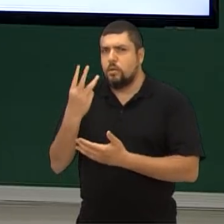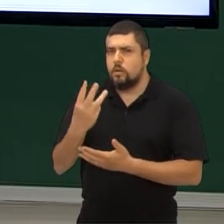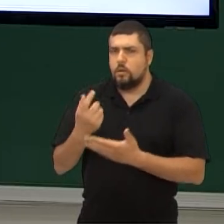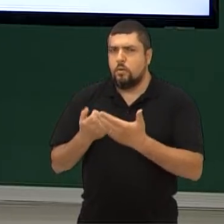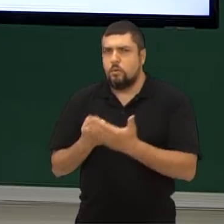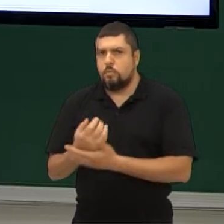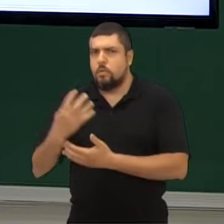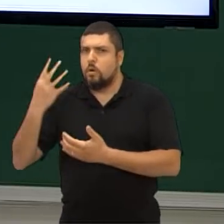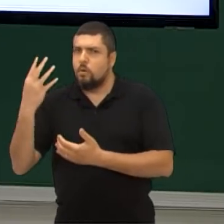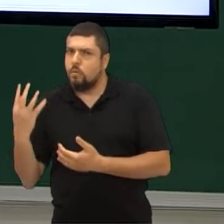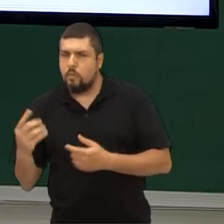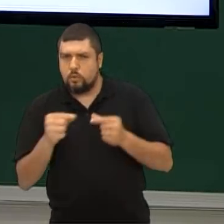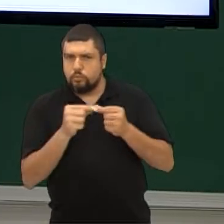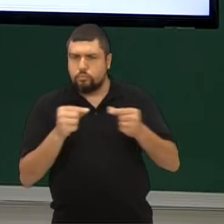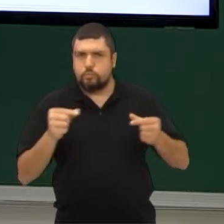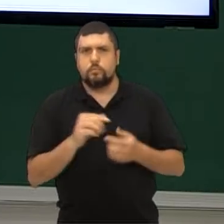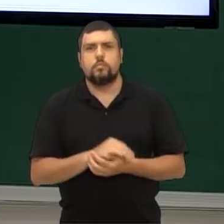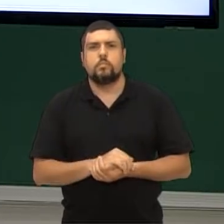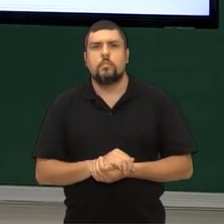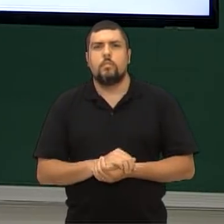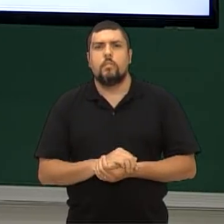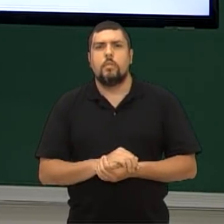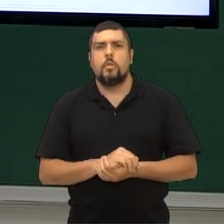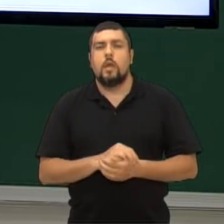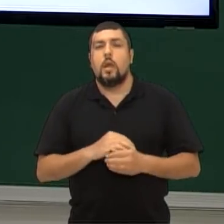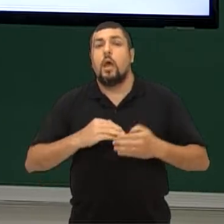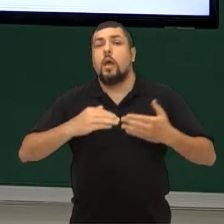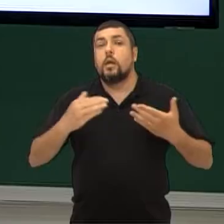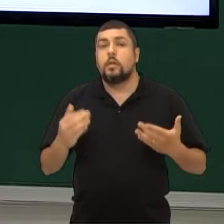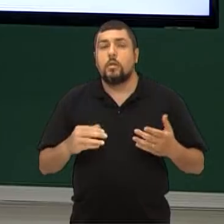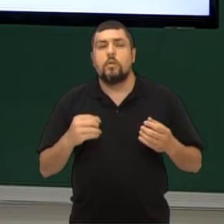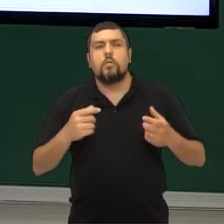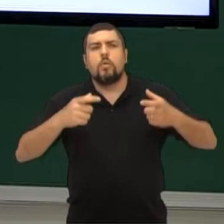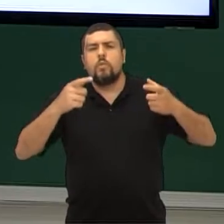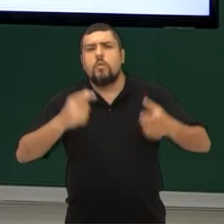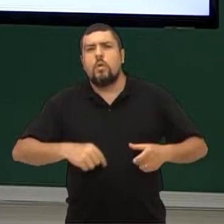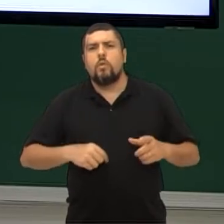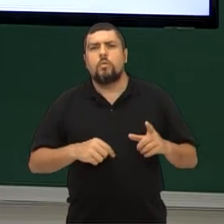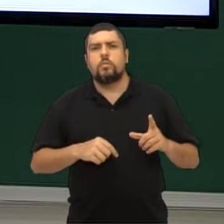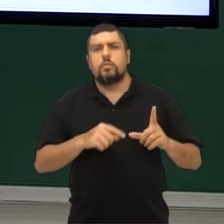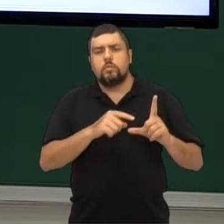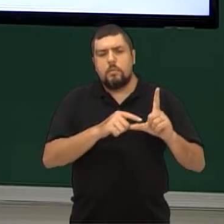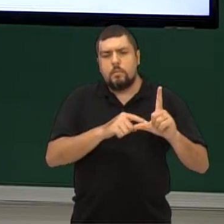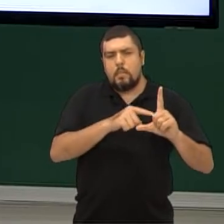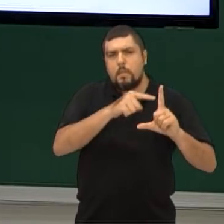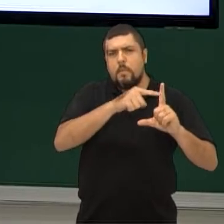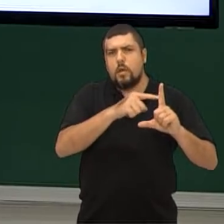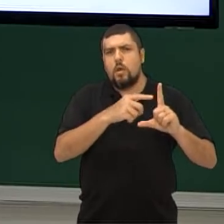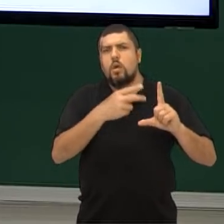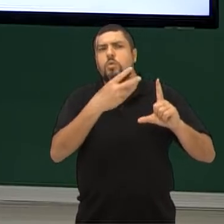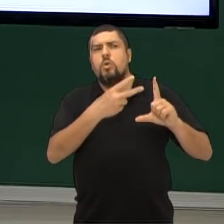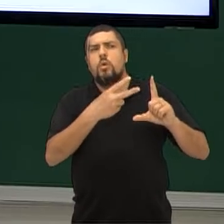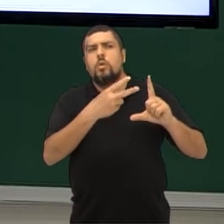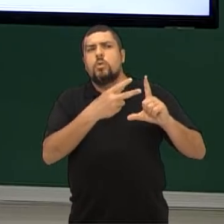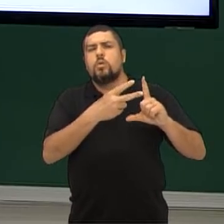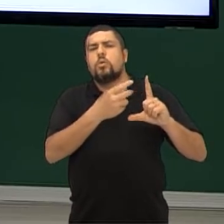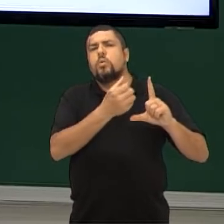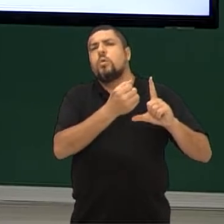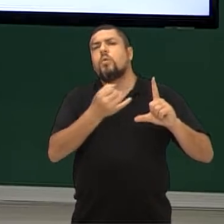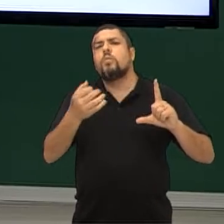olhar aqui na quantidade de bilhetes vendidos no 2. Quantos alunos compraram 2